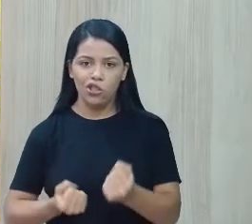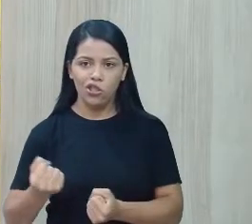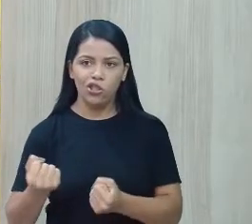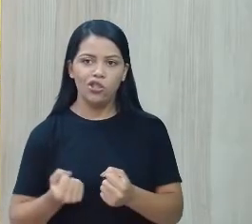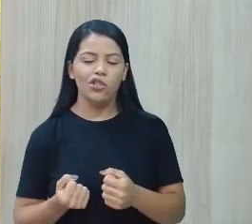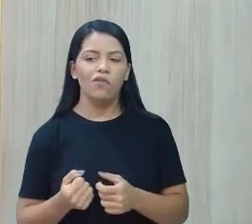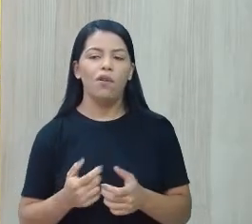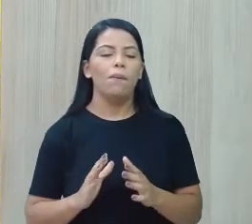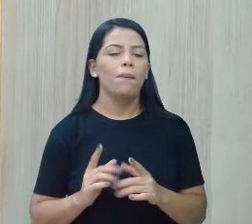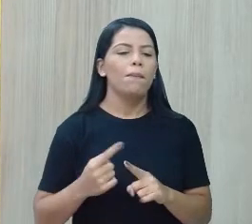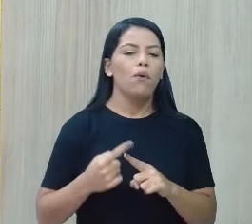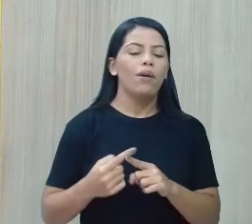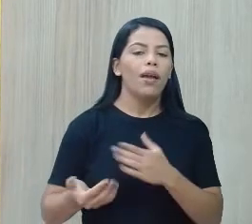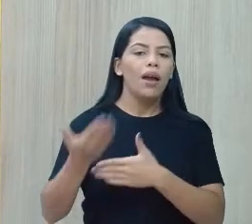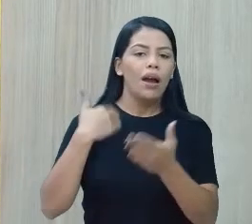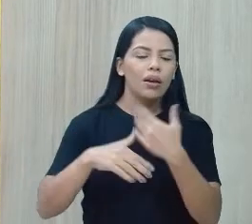bom